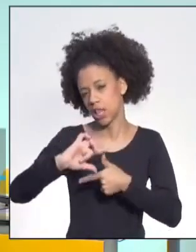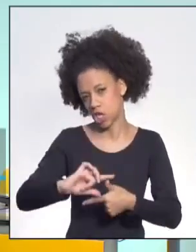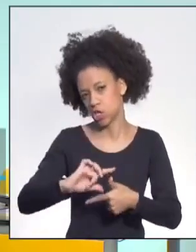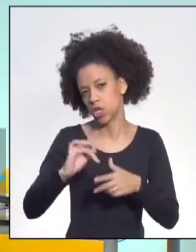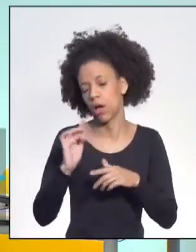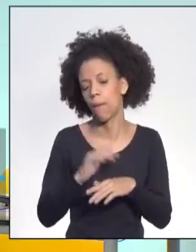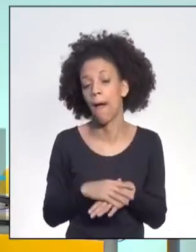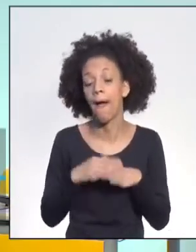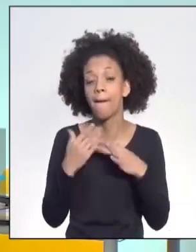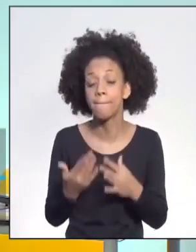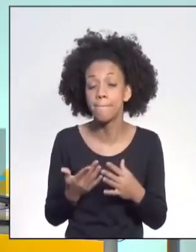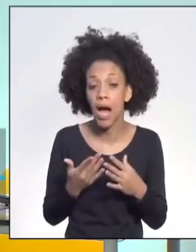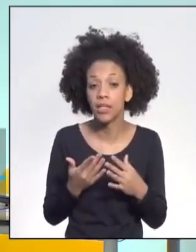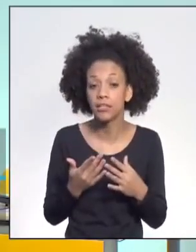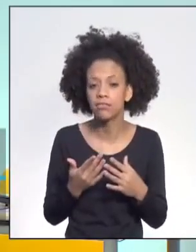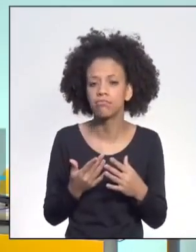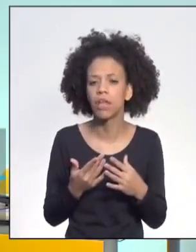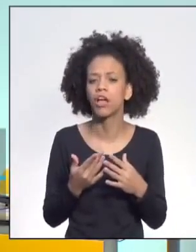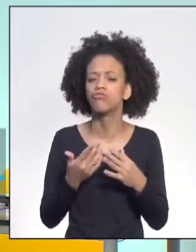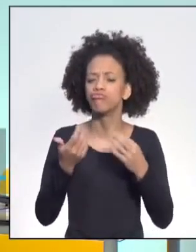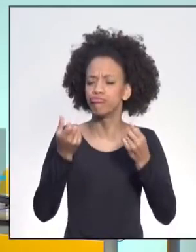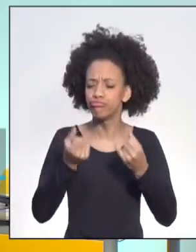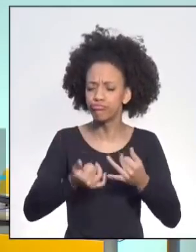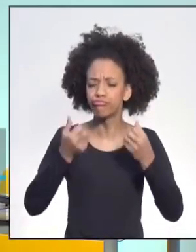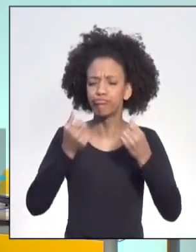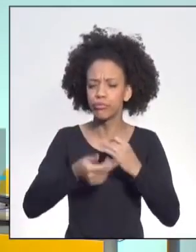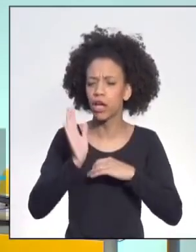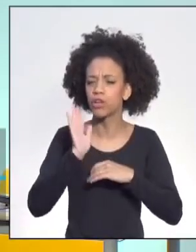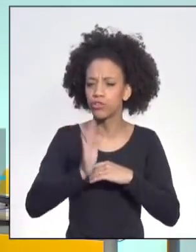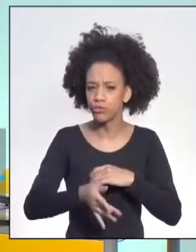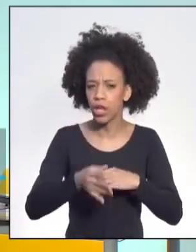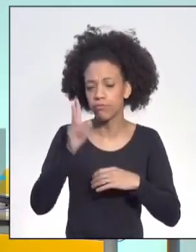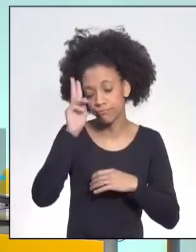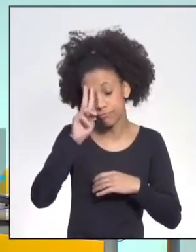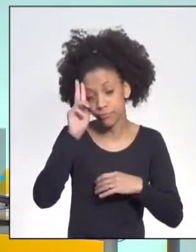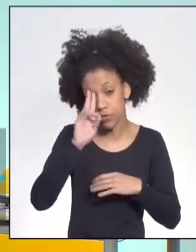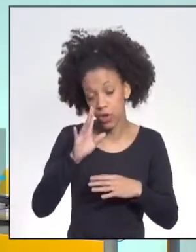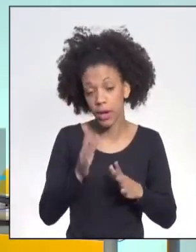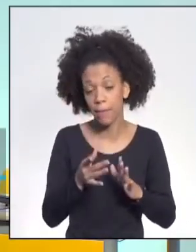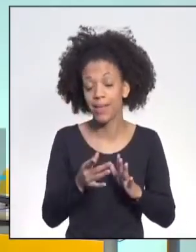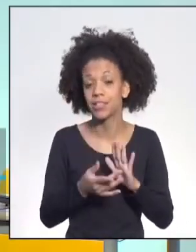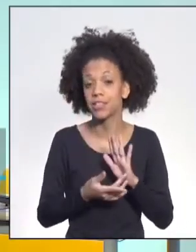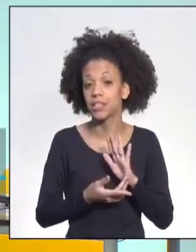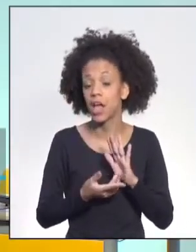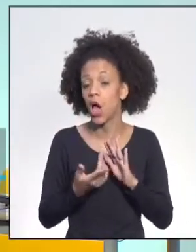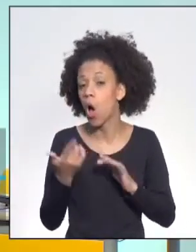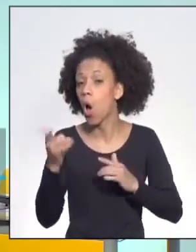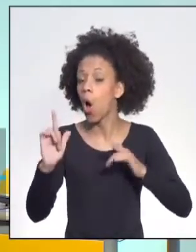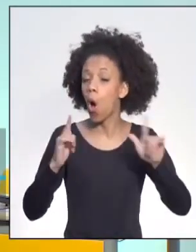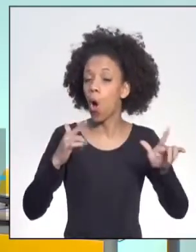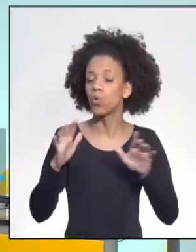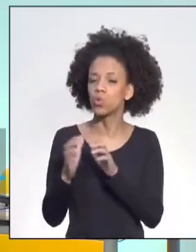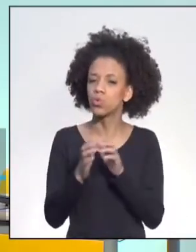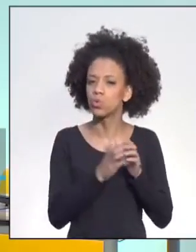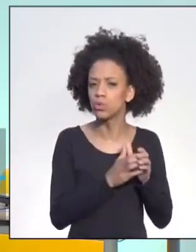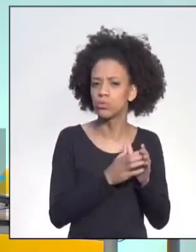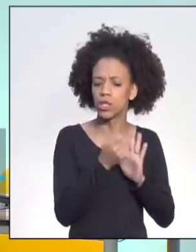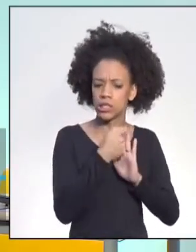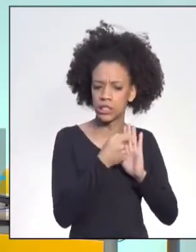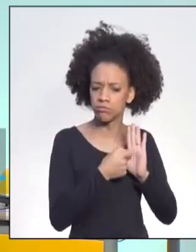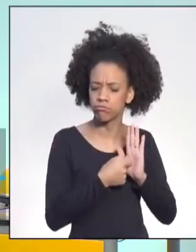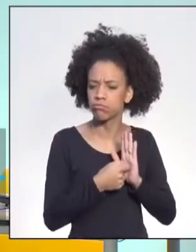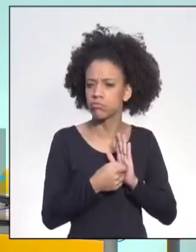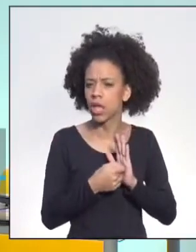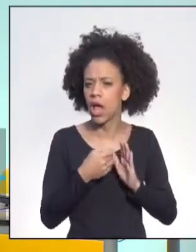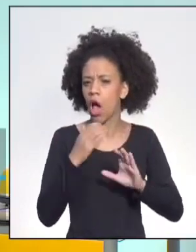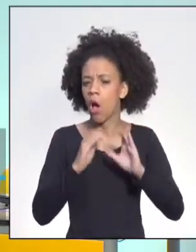muito sobre fontes históricas e vocês sabem que outras civilizações deixaram seus registros e suas formas de comunicação. Então, nós vamos